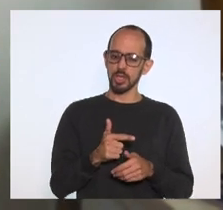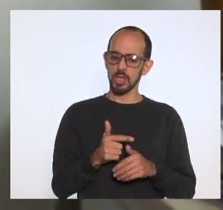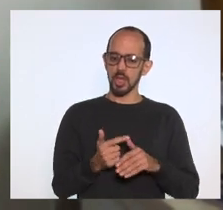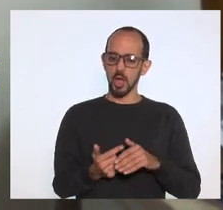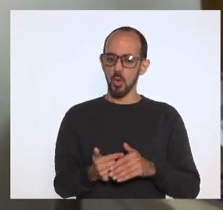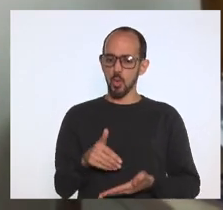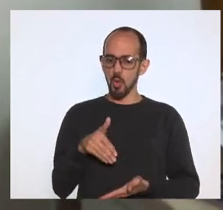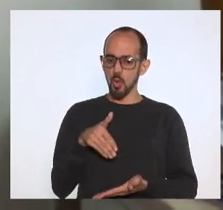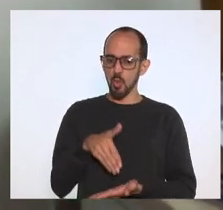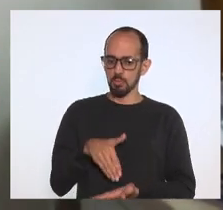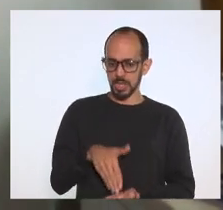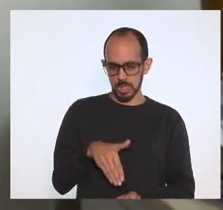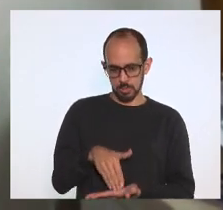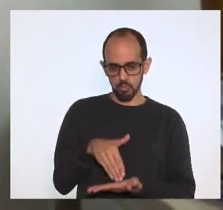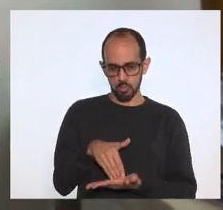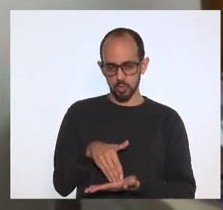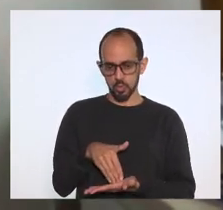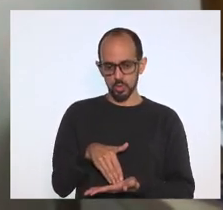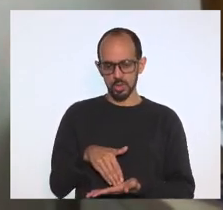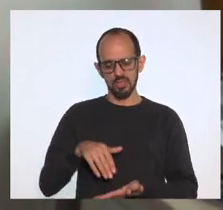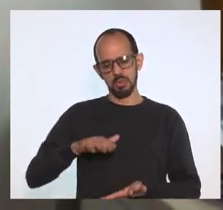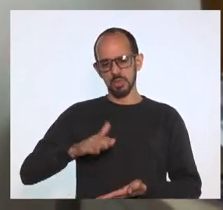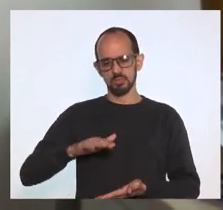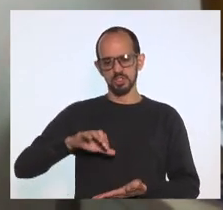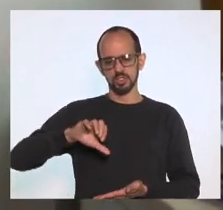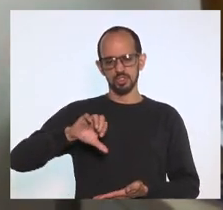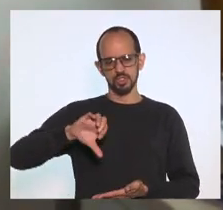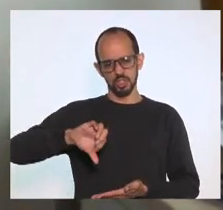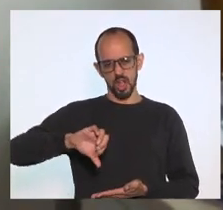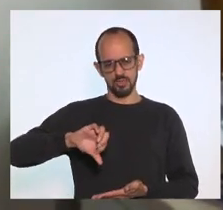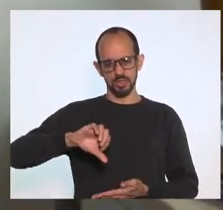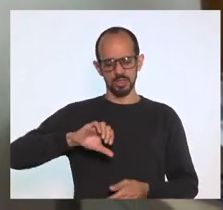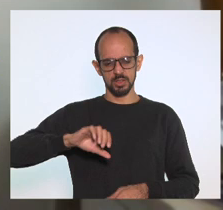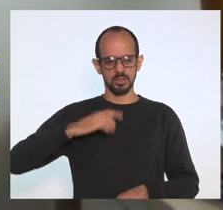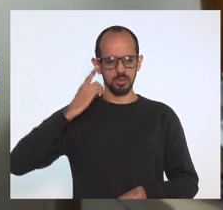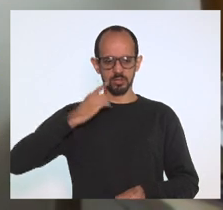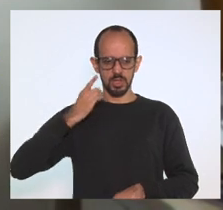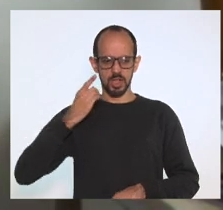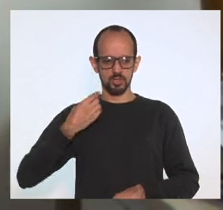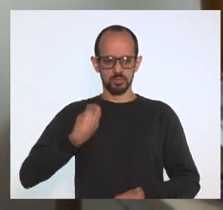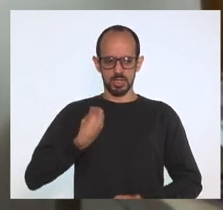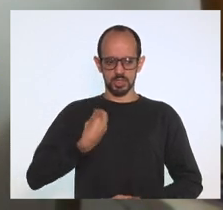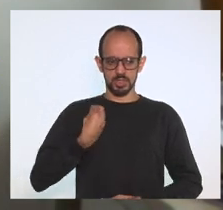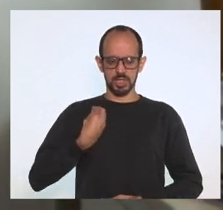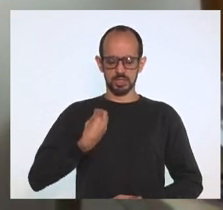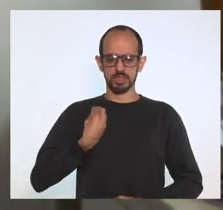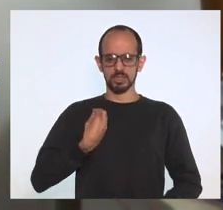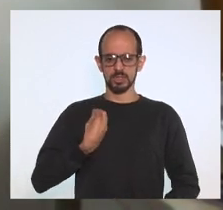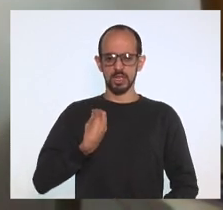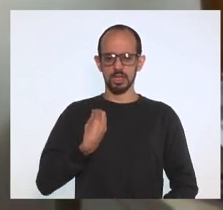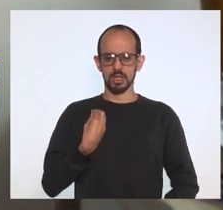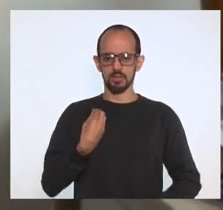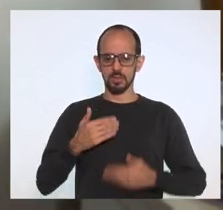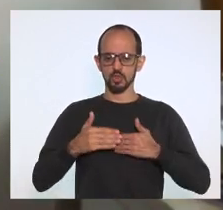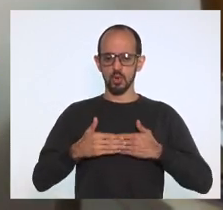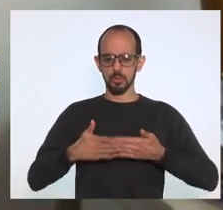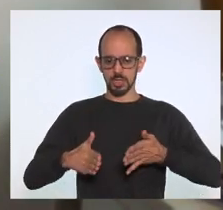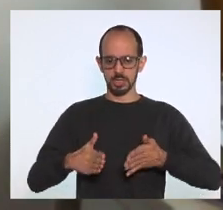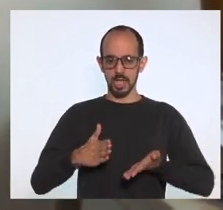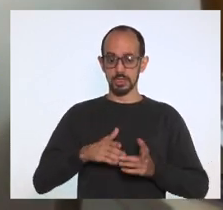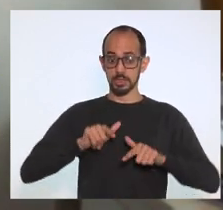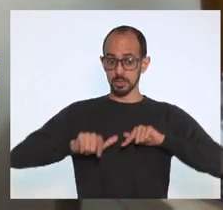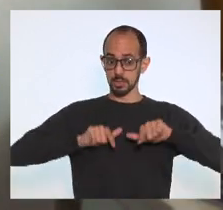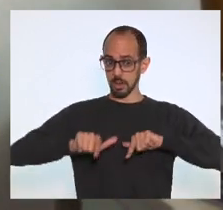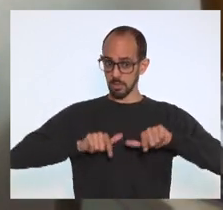7, tiveram de 9 a 10 parlamentares aqui presentes. Vamos começar esses trabalhos de ouvir